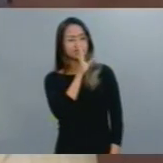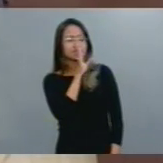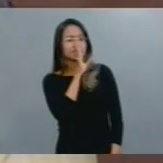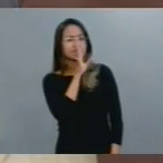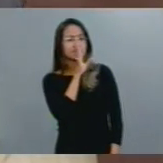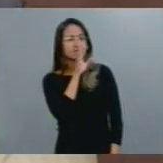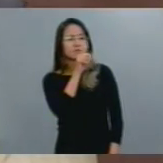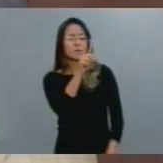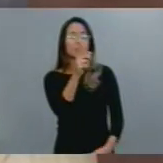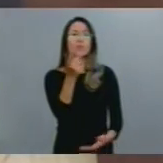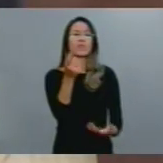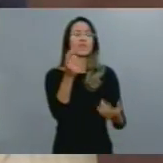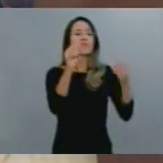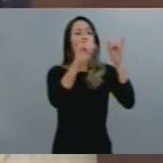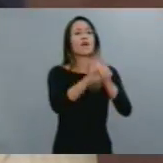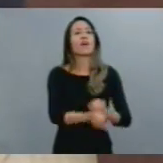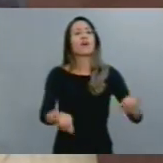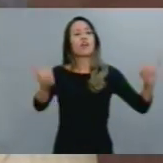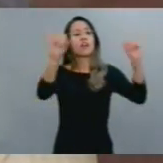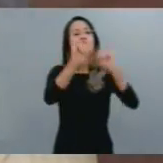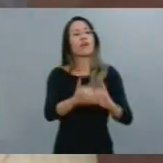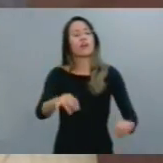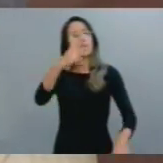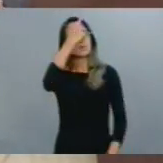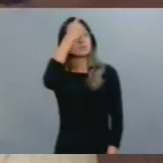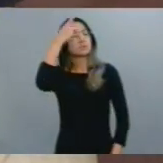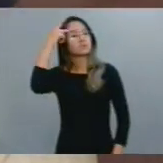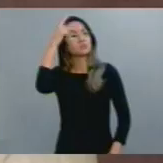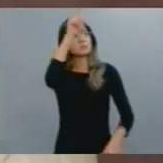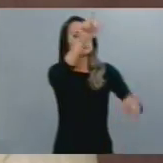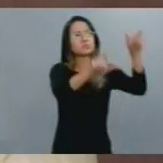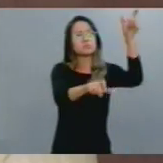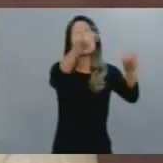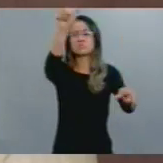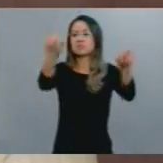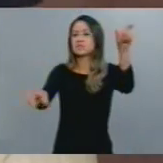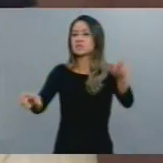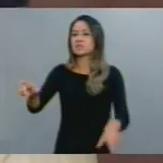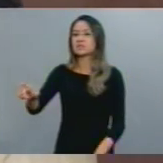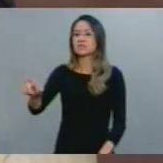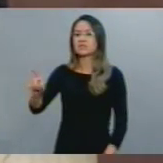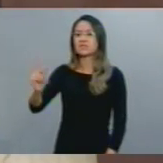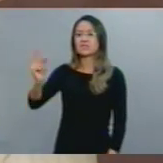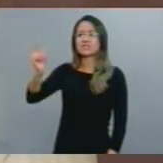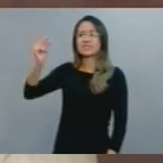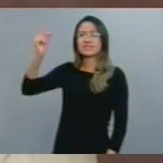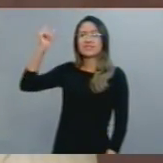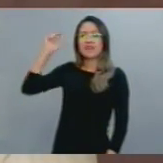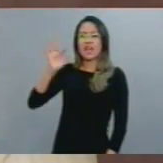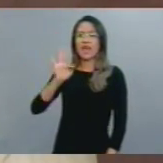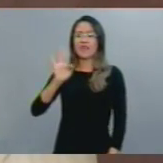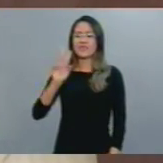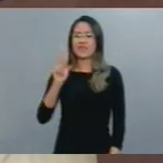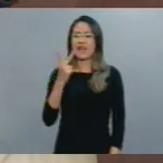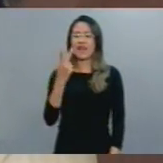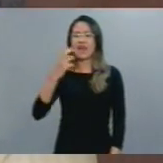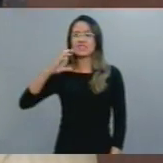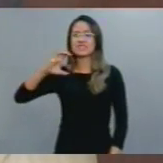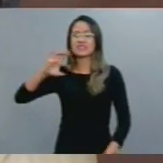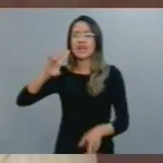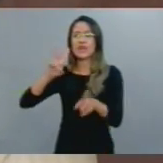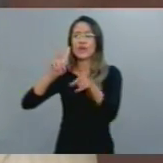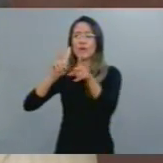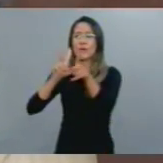ao noticiário e vejo gente que também foi na RFHC,